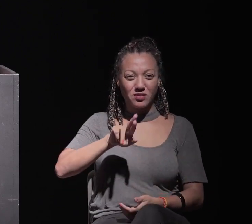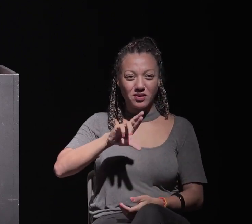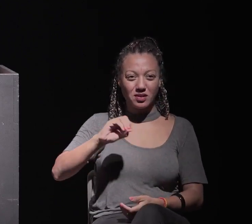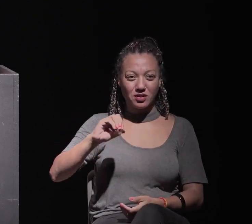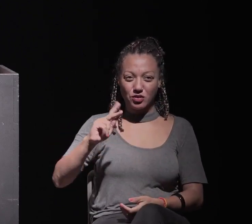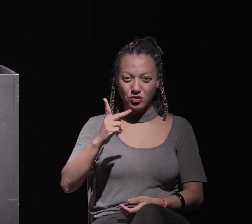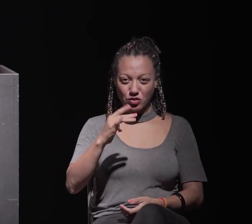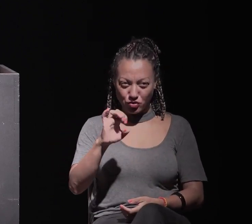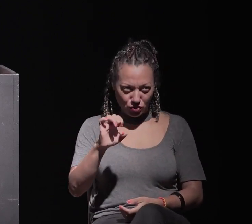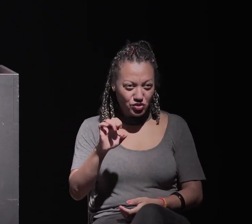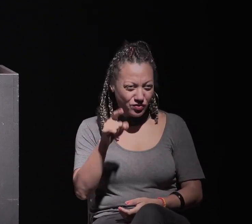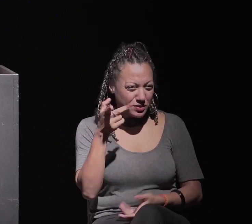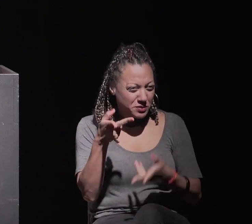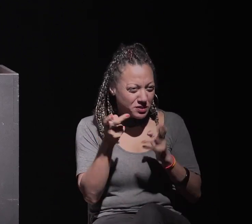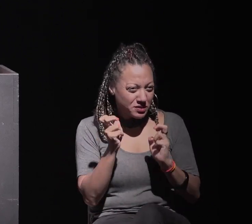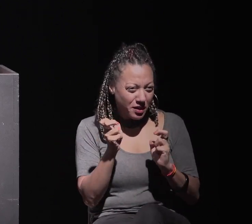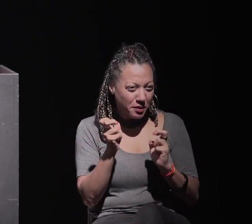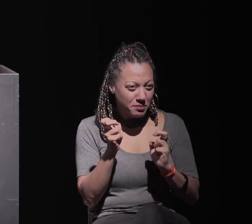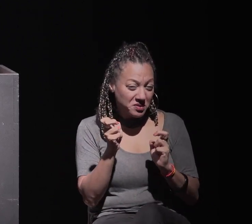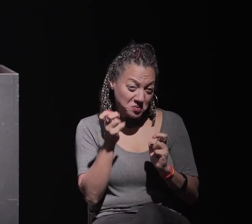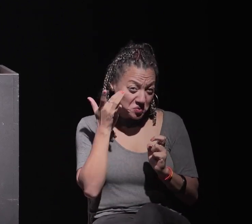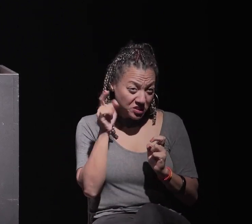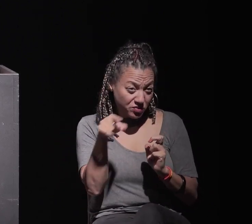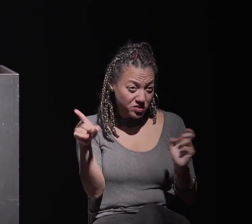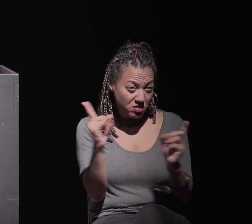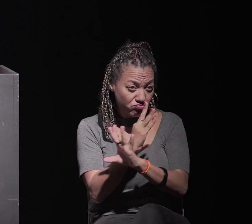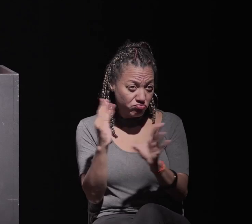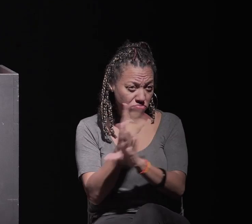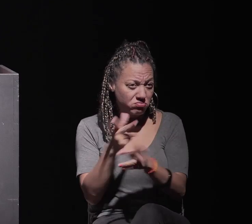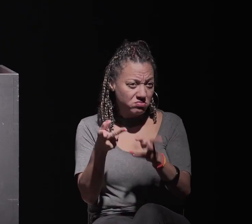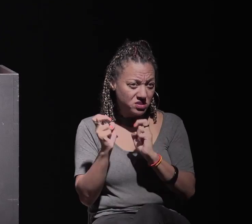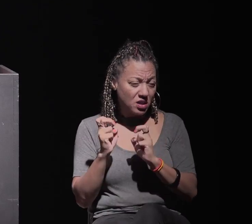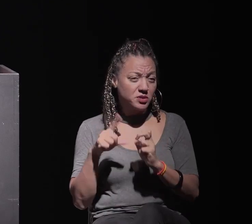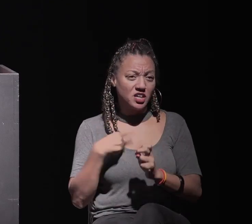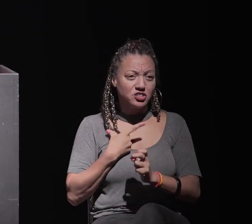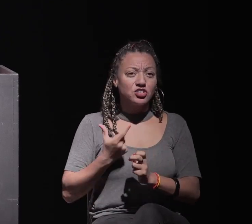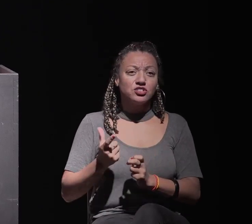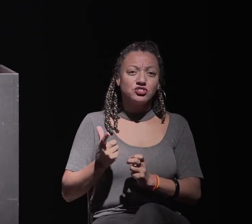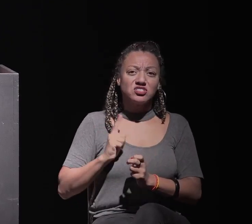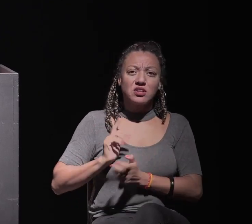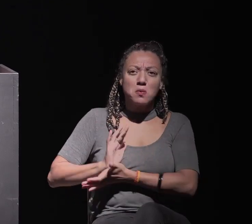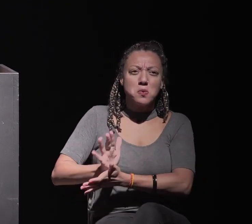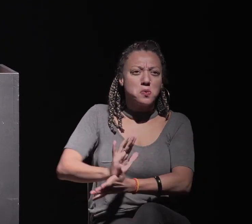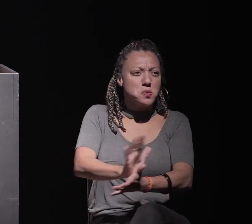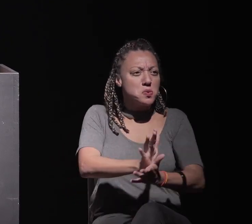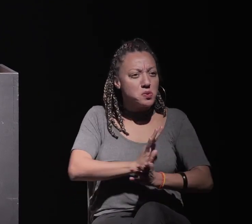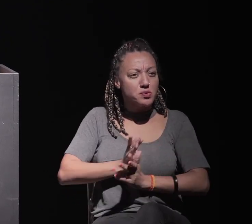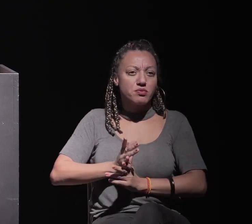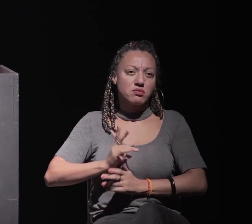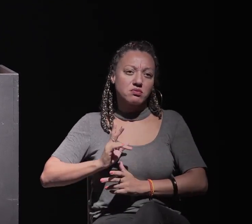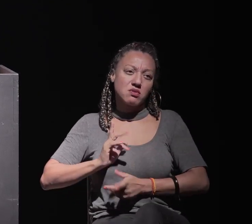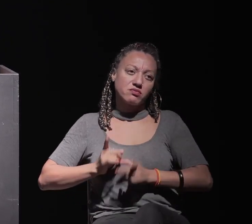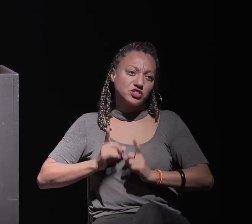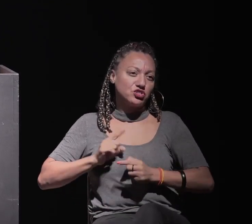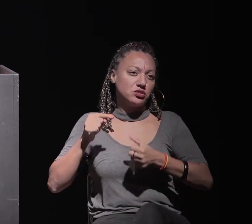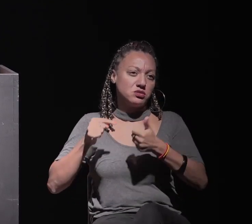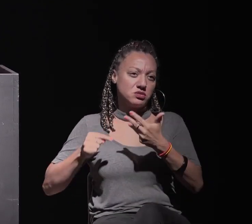também. Não sei se vocês circulam por ali e conseguem perceber esses movimentos assim, né?